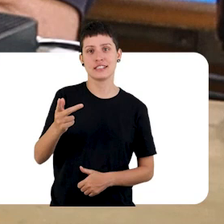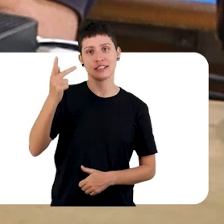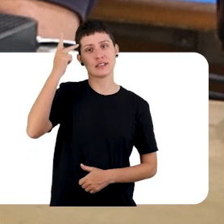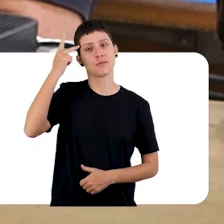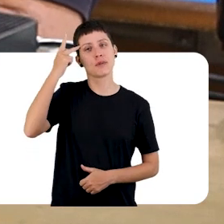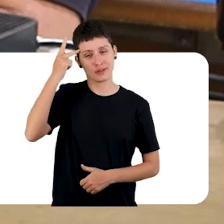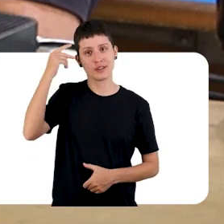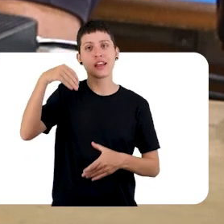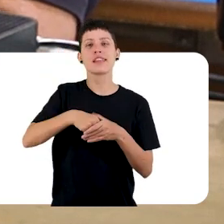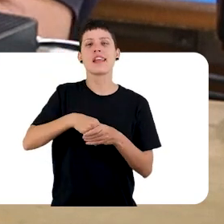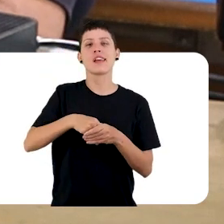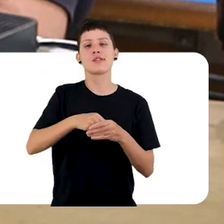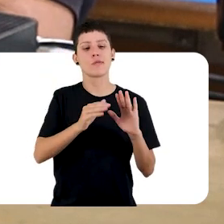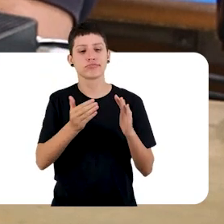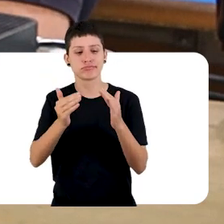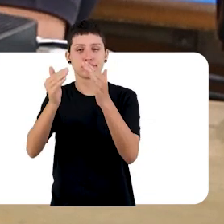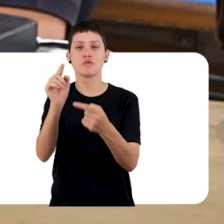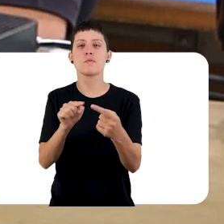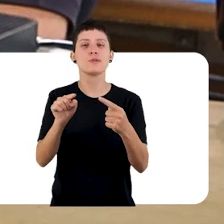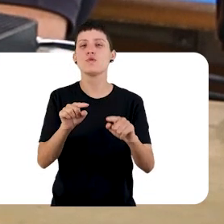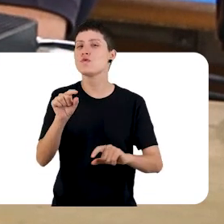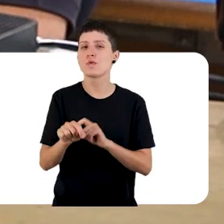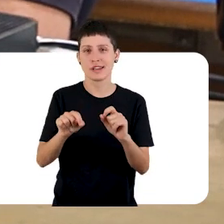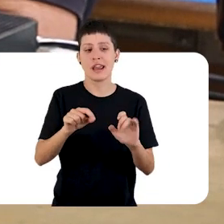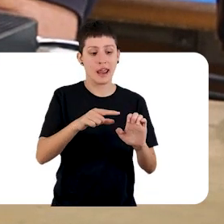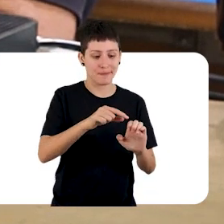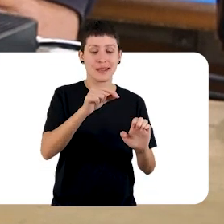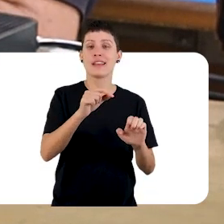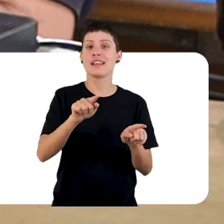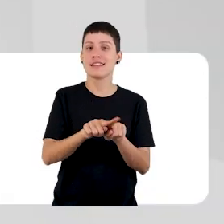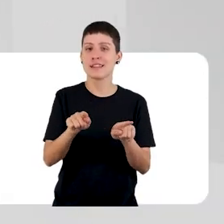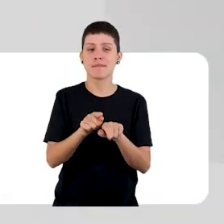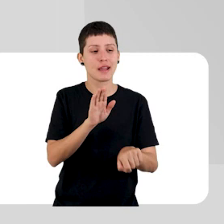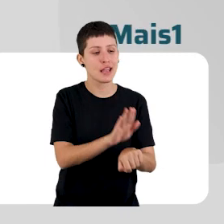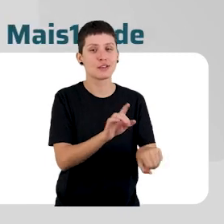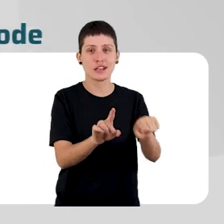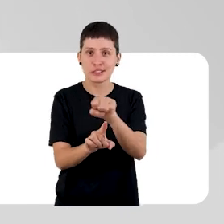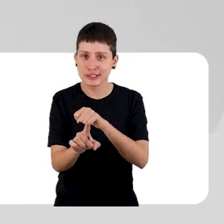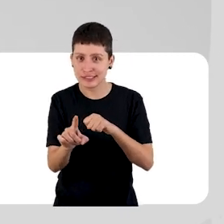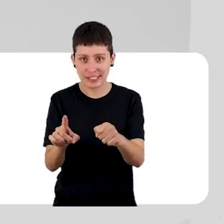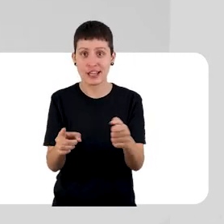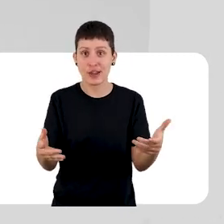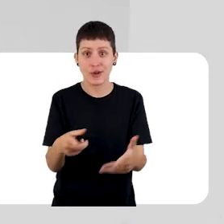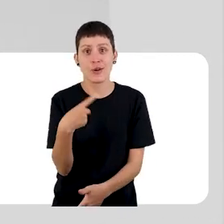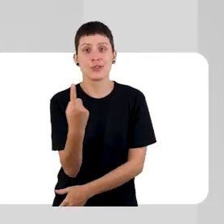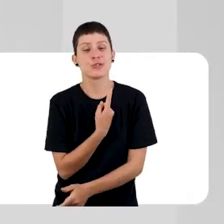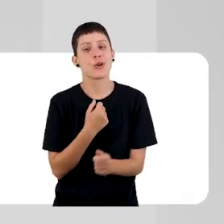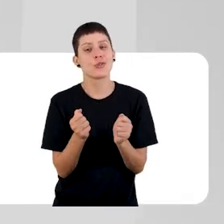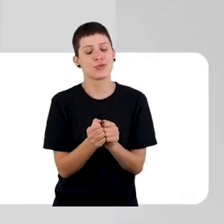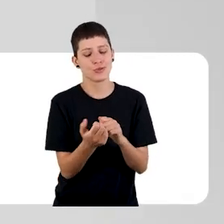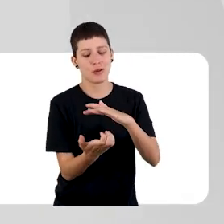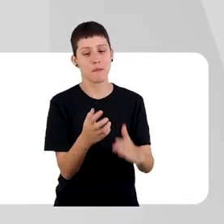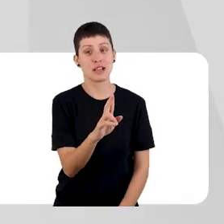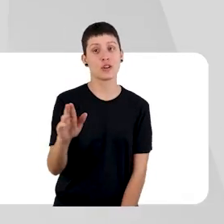com desejo, empreender e ajudar a sociedade. Hoje a gente está aqui na mais um Code com ele, Diogo